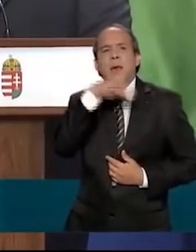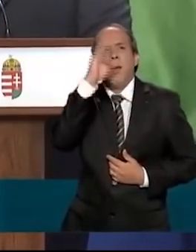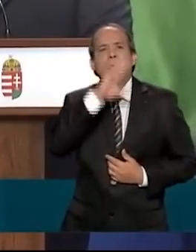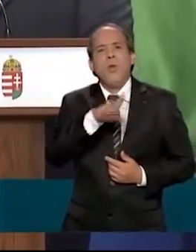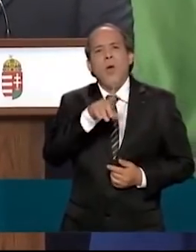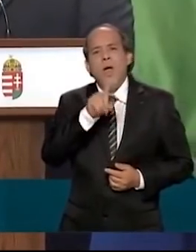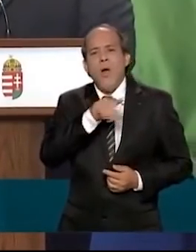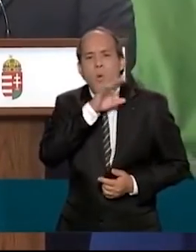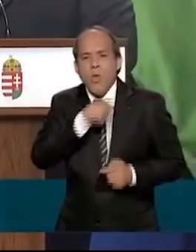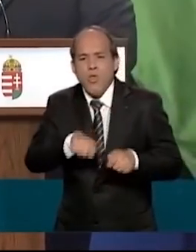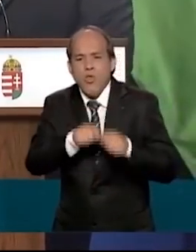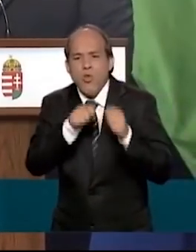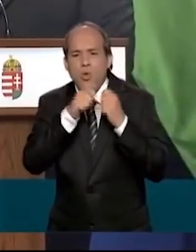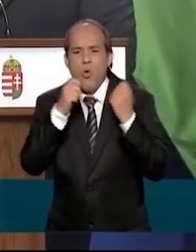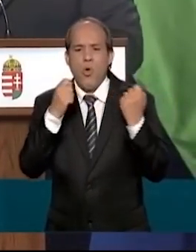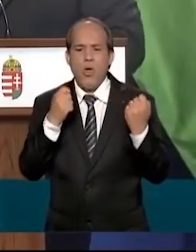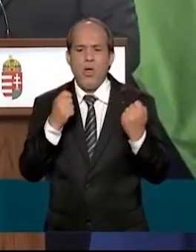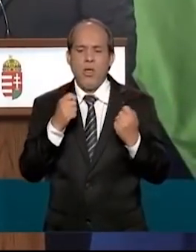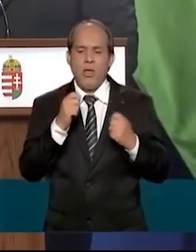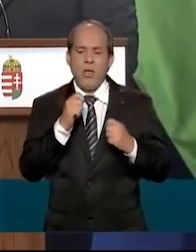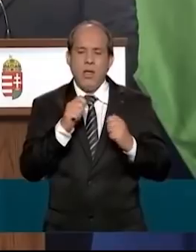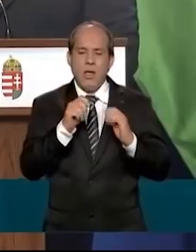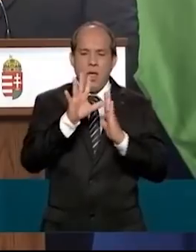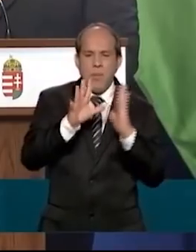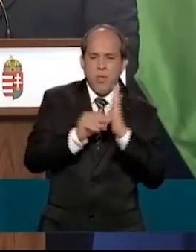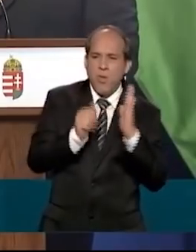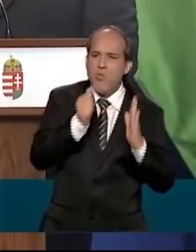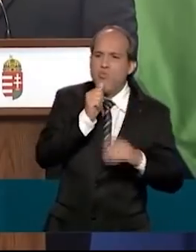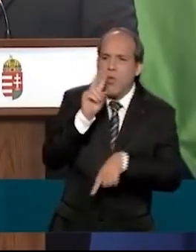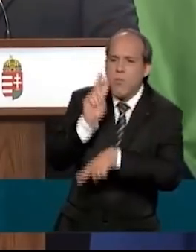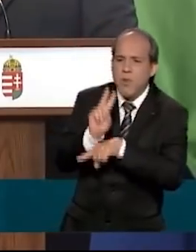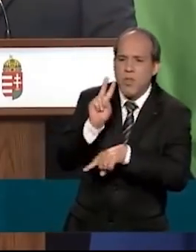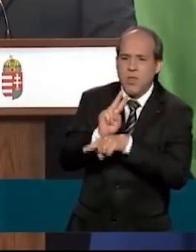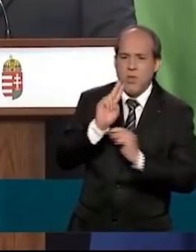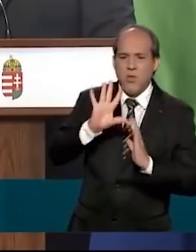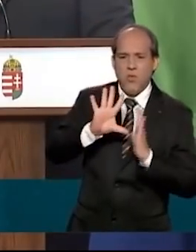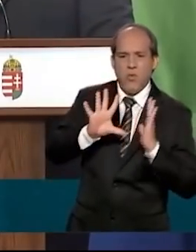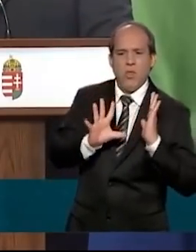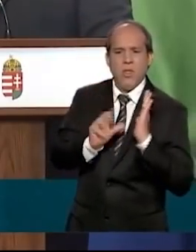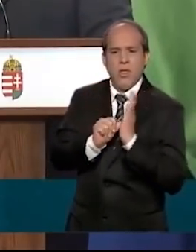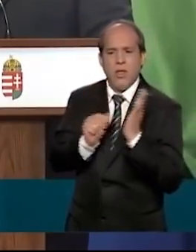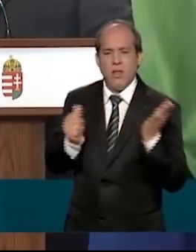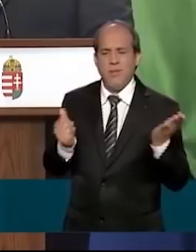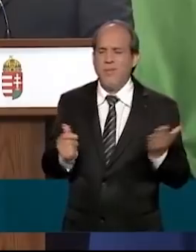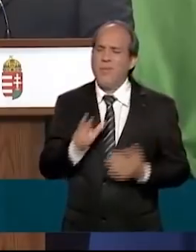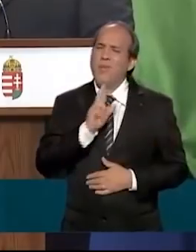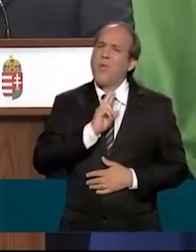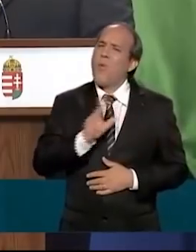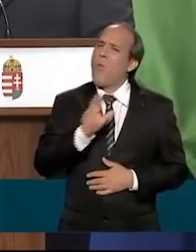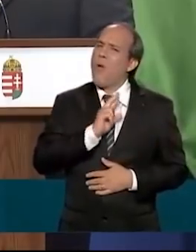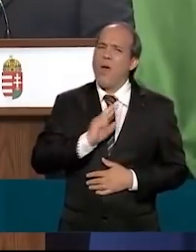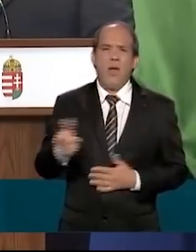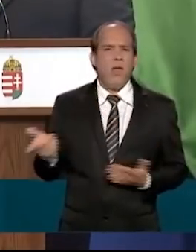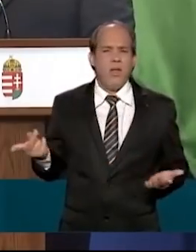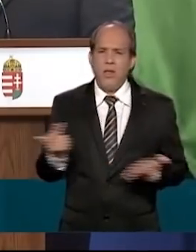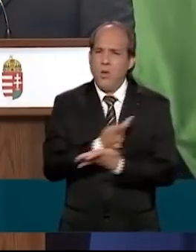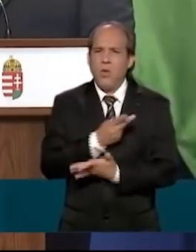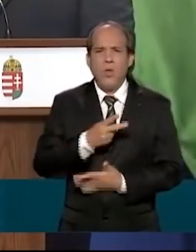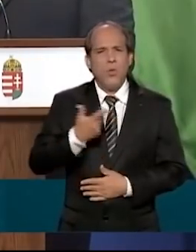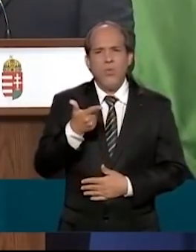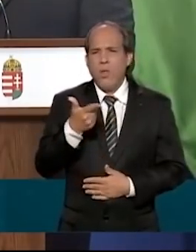do que se leva em conta a preservação da floresta e sua destruição coisa que não existe